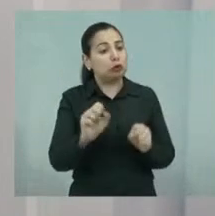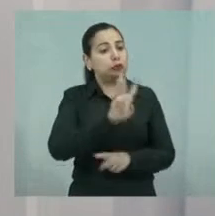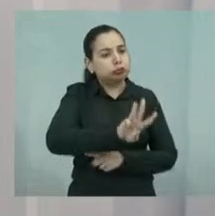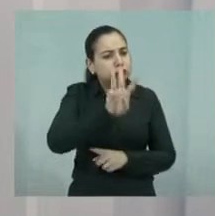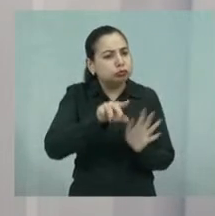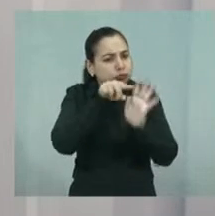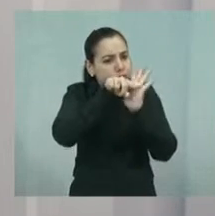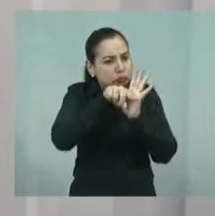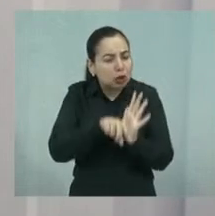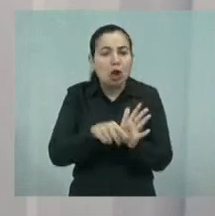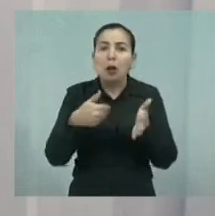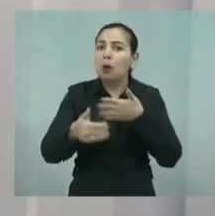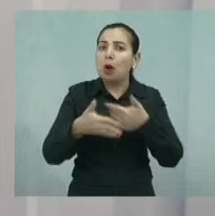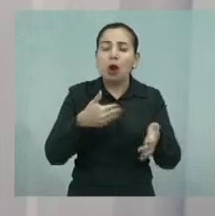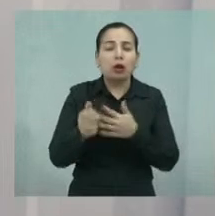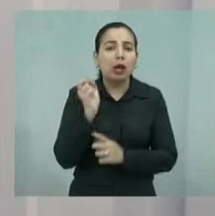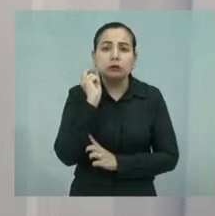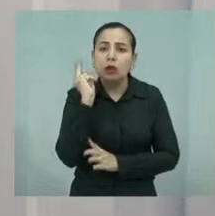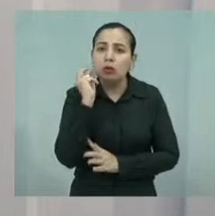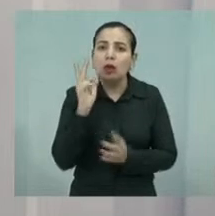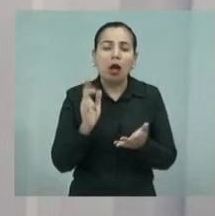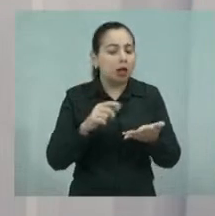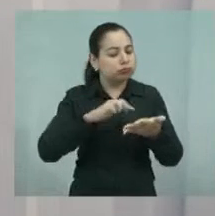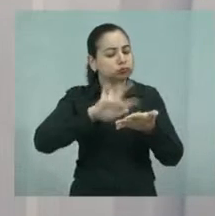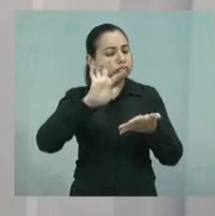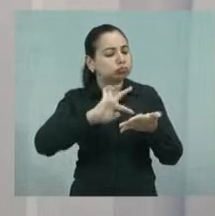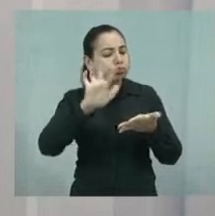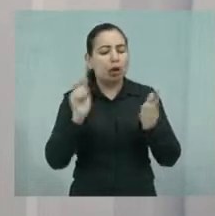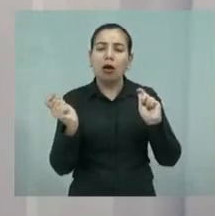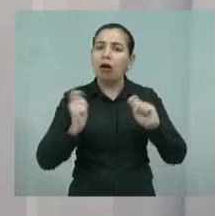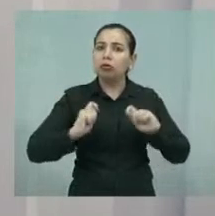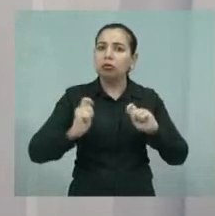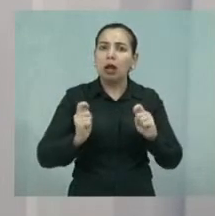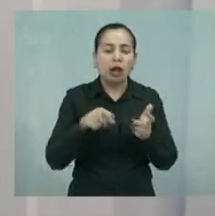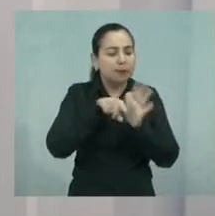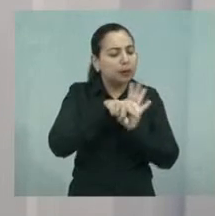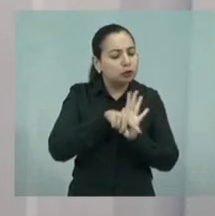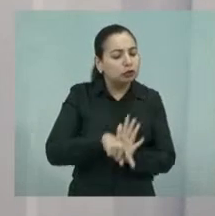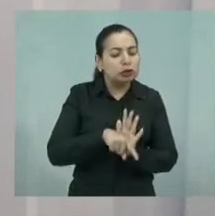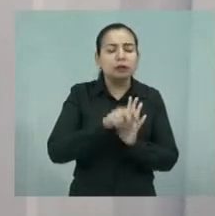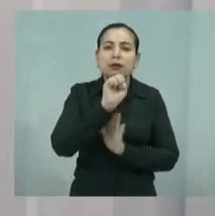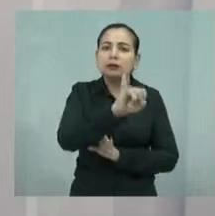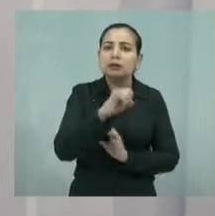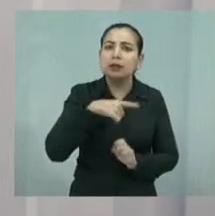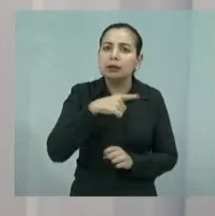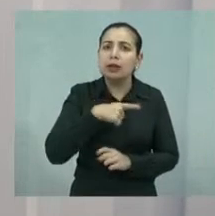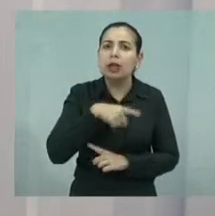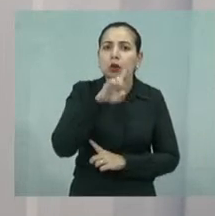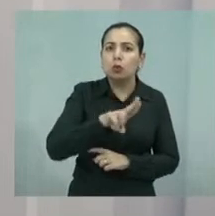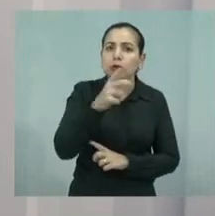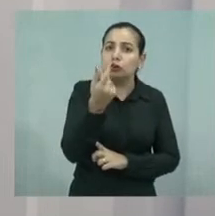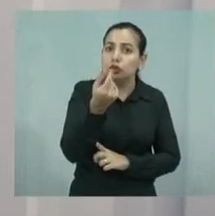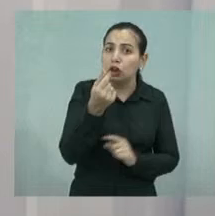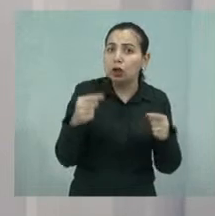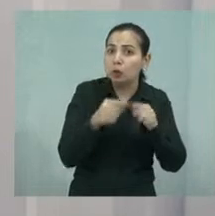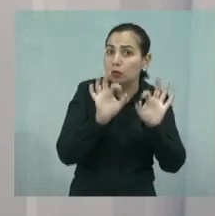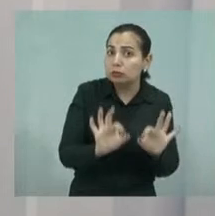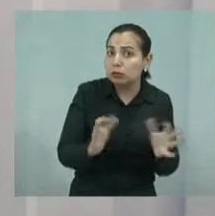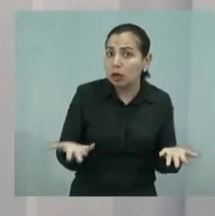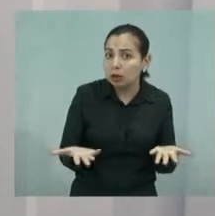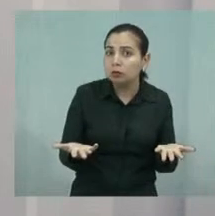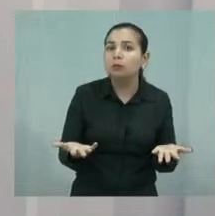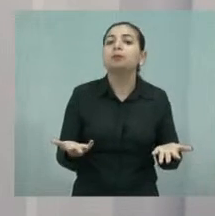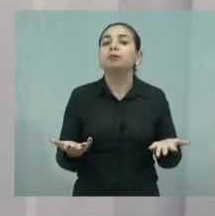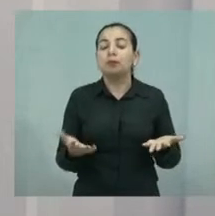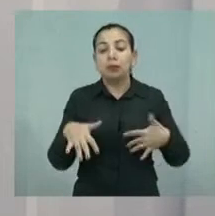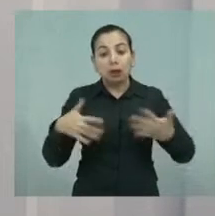smartphones. Hoje nós podemos acessar aí qualquer conta pública, qualquer informação do nosso próprio aparelho de